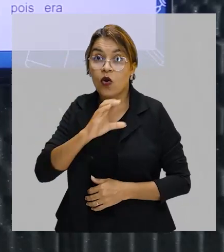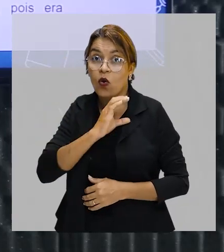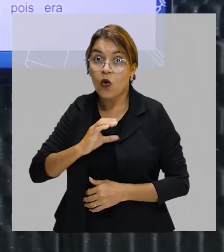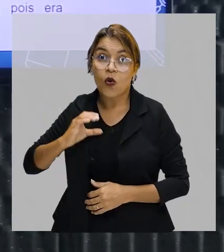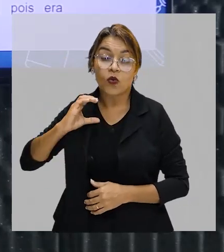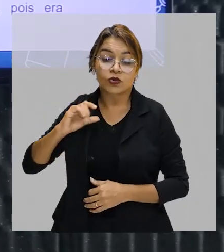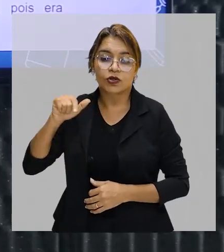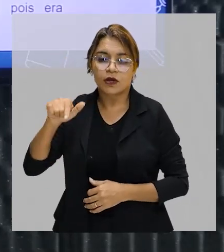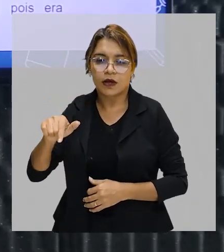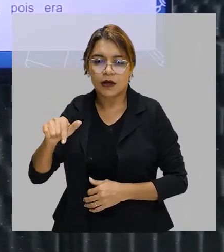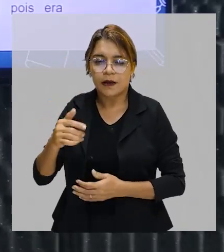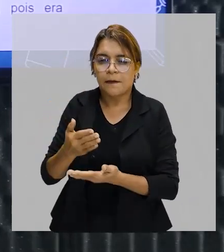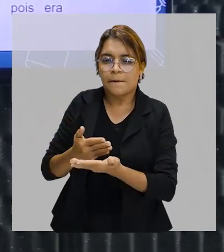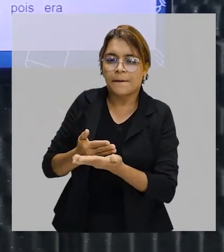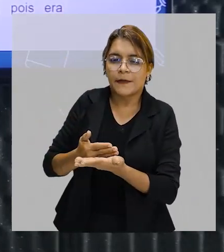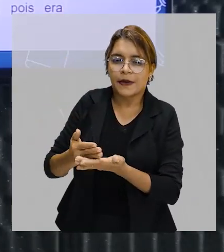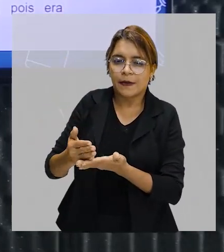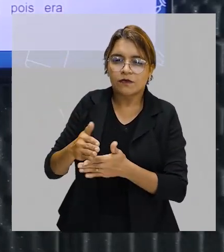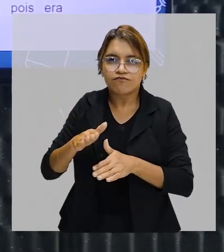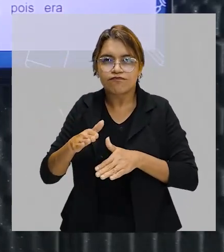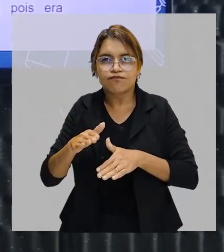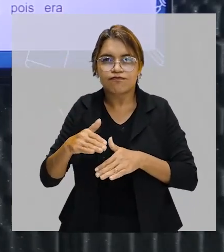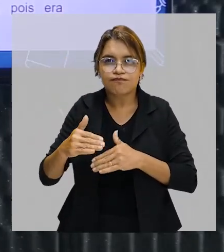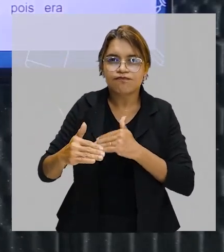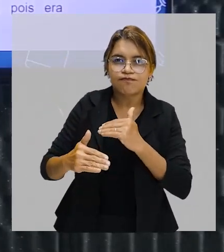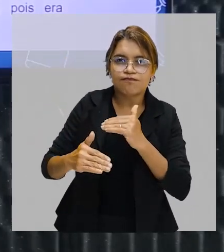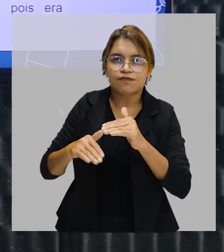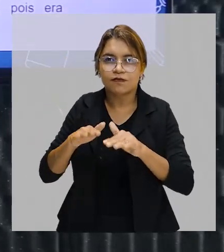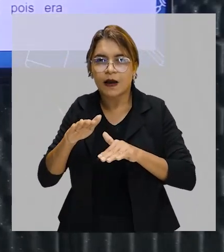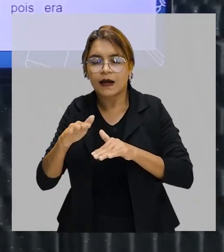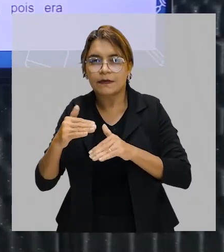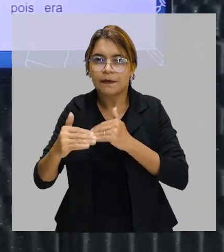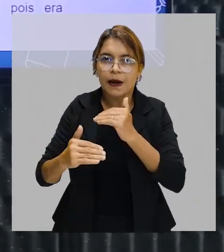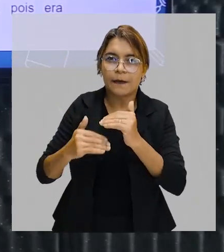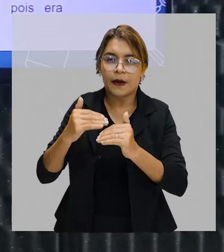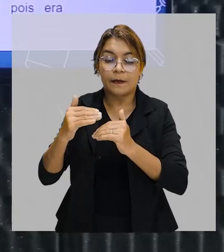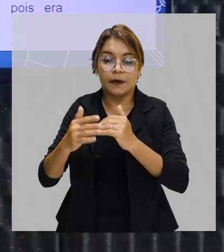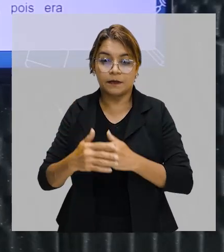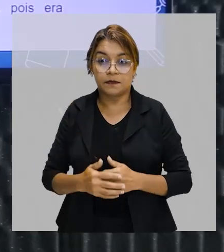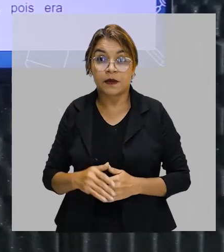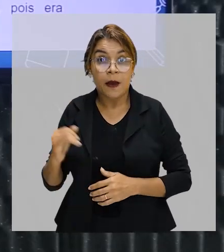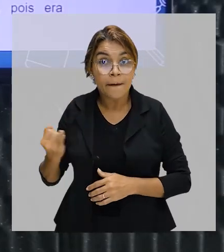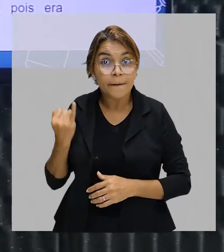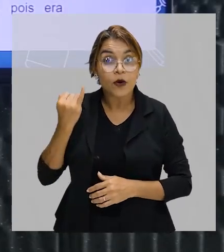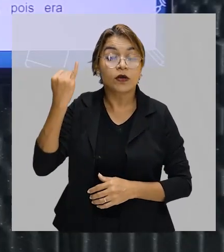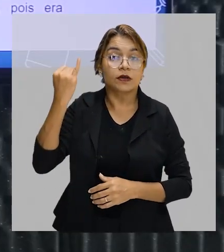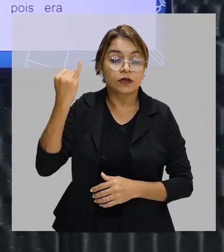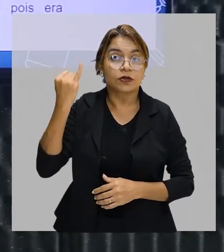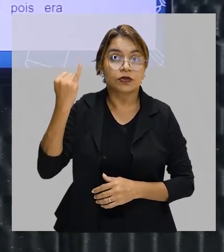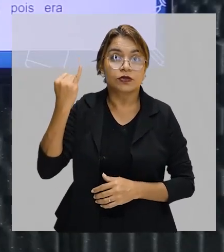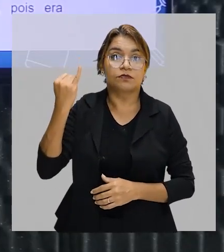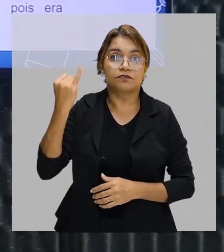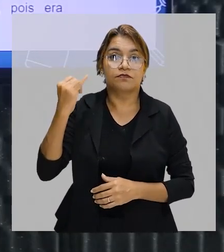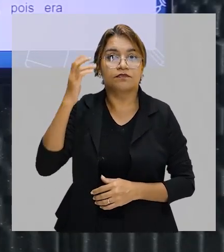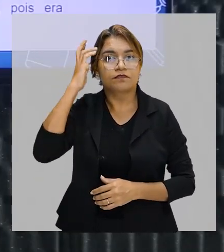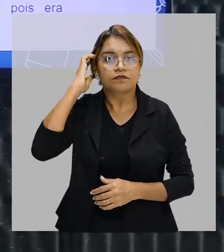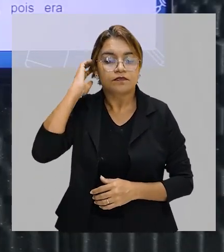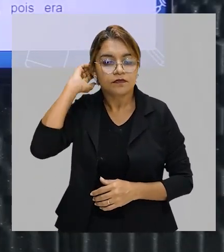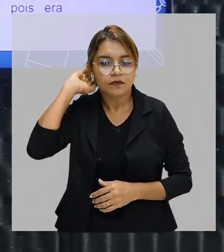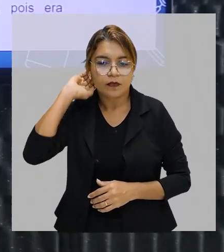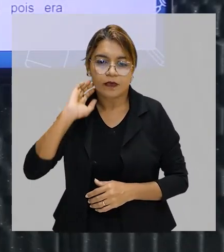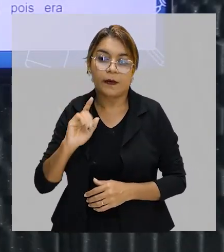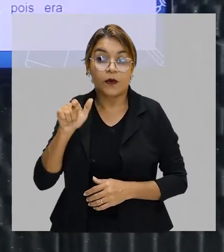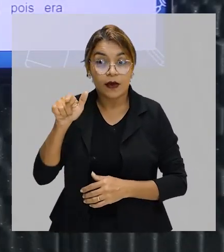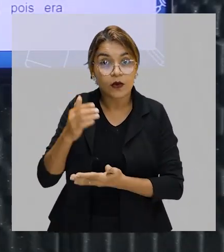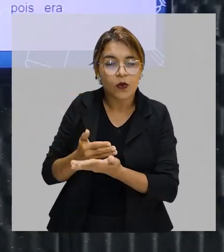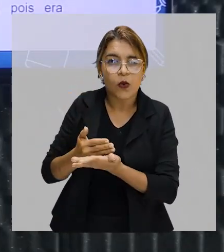pouco, ele deu o primeiro passo para a criação da sociologia. Ele foi muito importante nesse sentido, de ter dado o